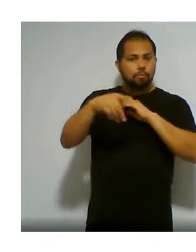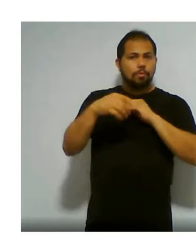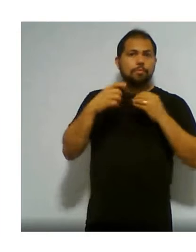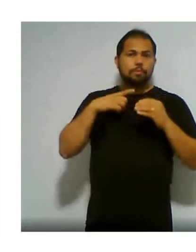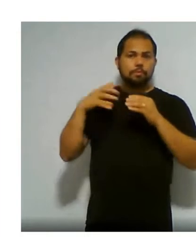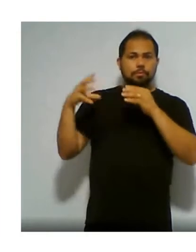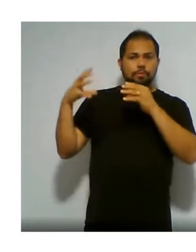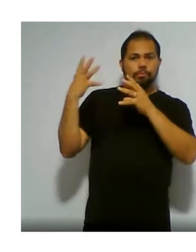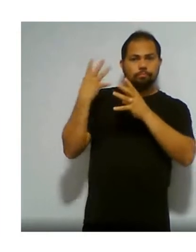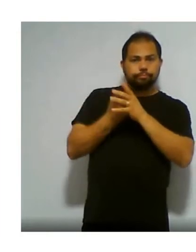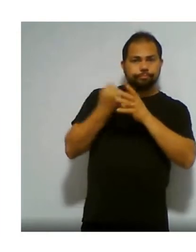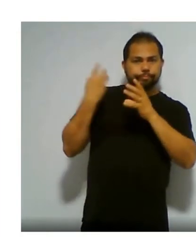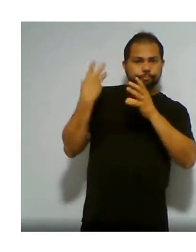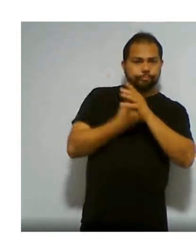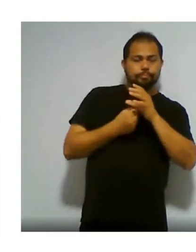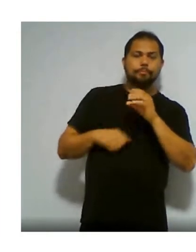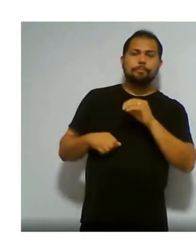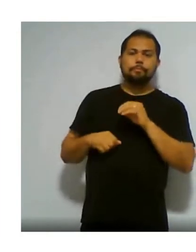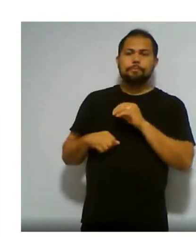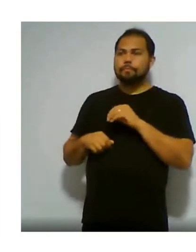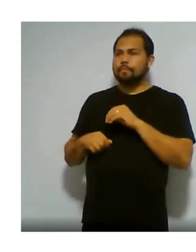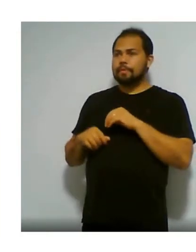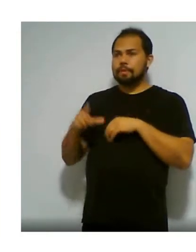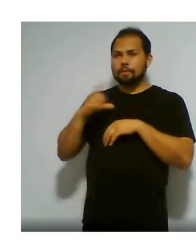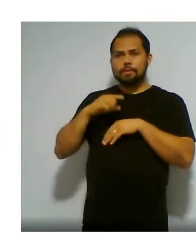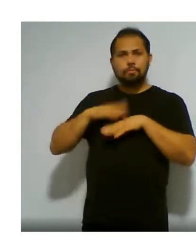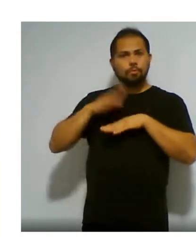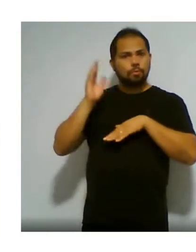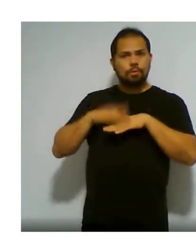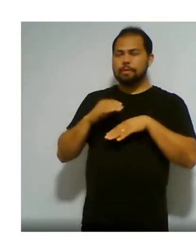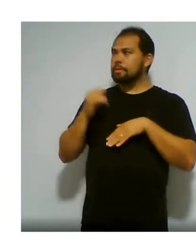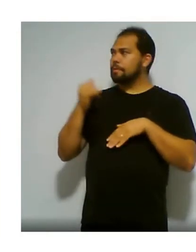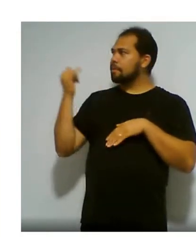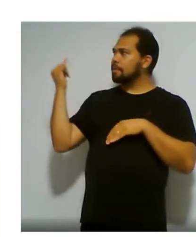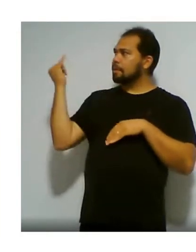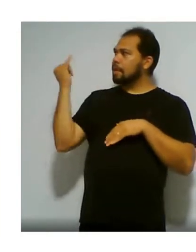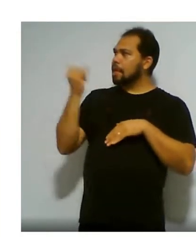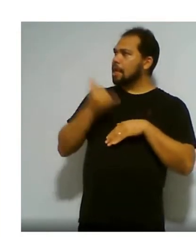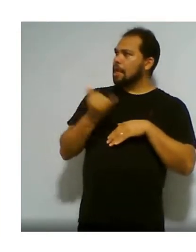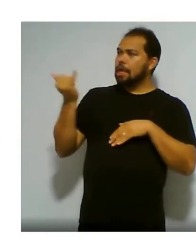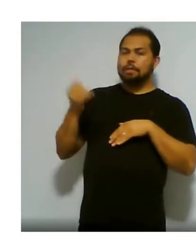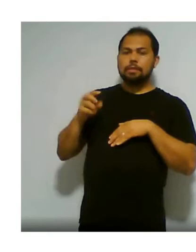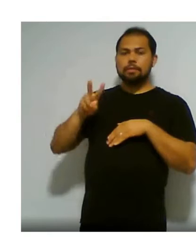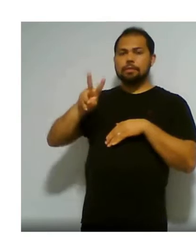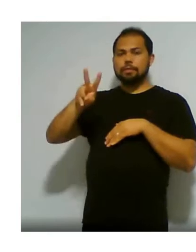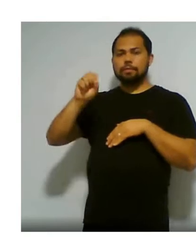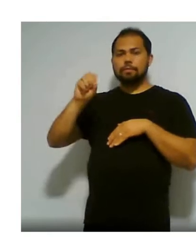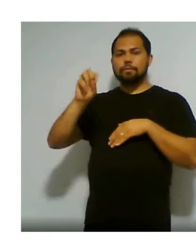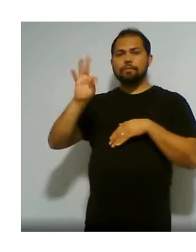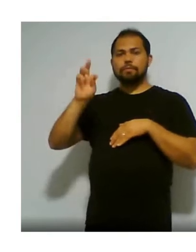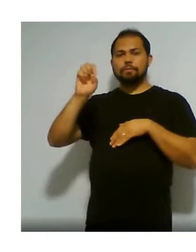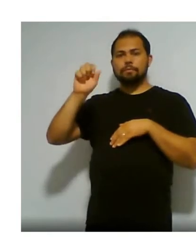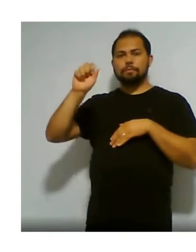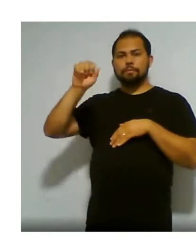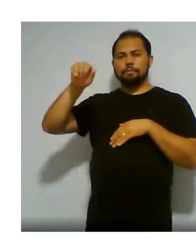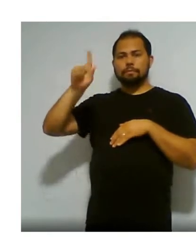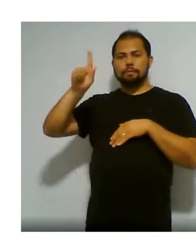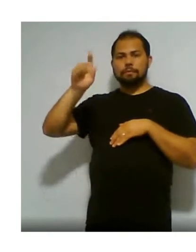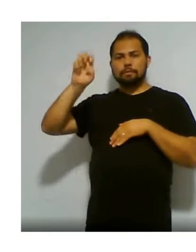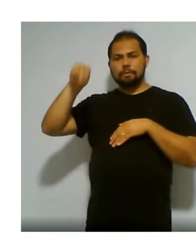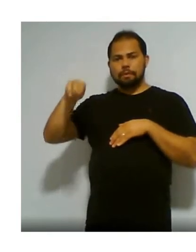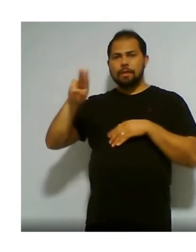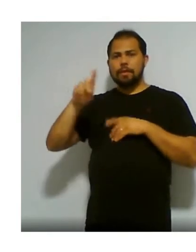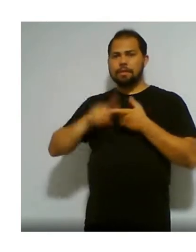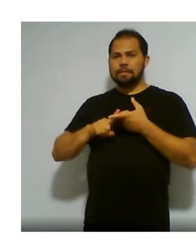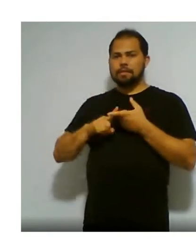incorretos. Né? Muita gente chama a energia de voltagem, a energia elétrica se chama tensão. Volts é como a gente